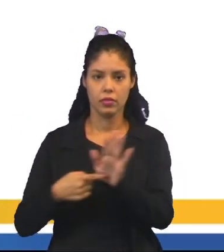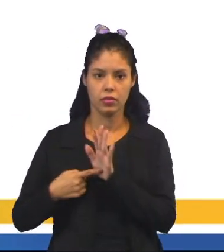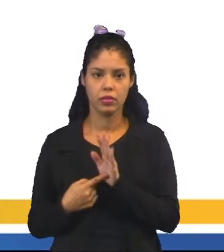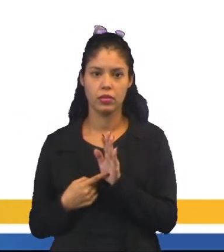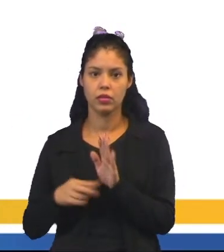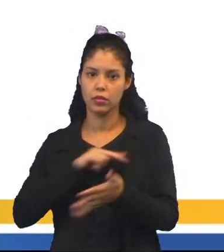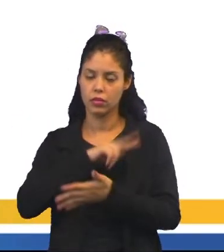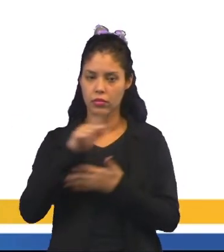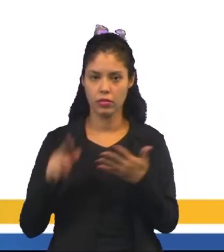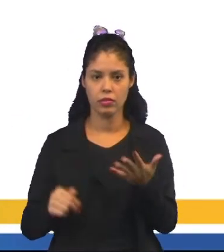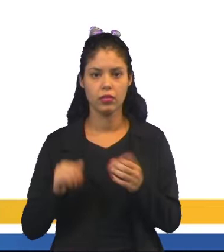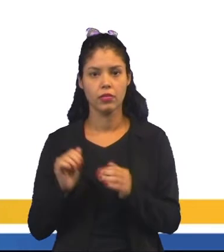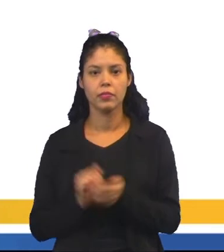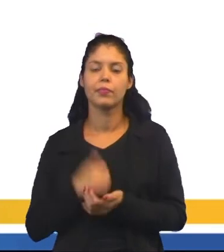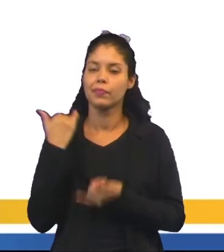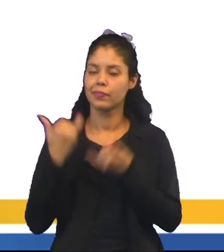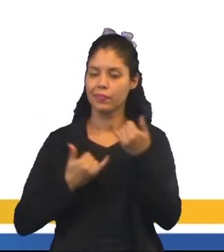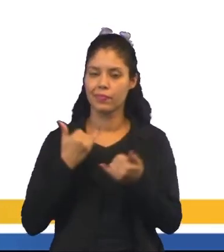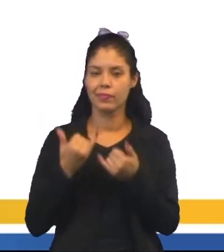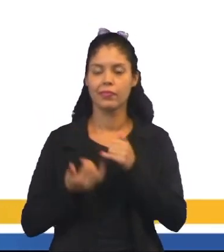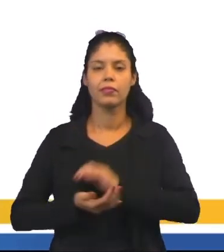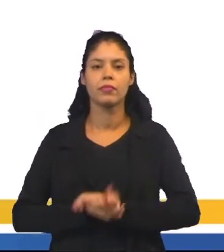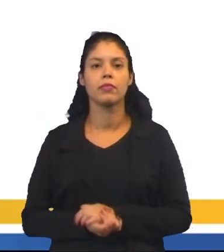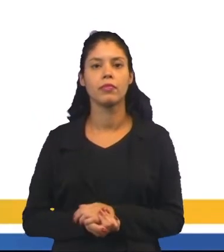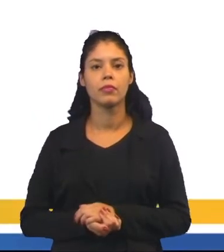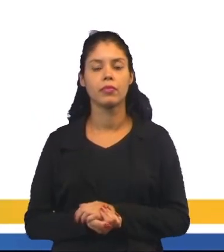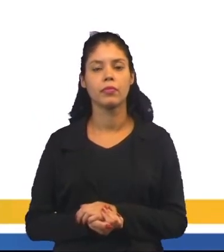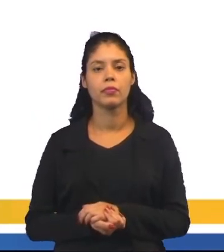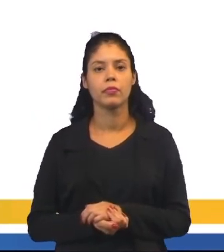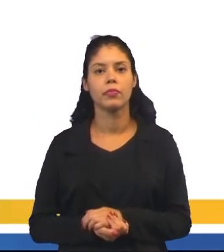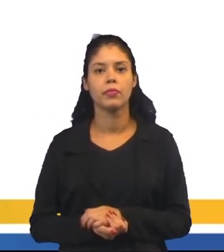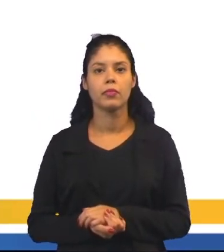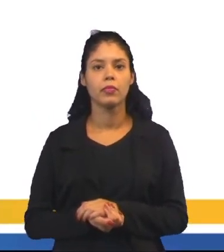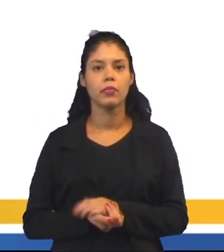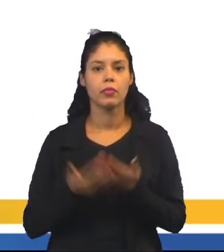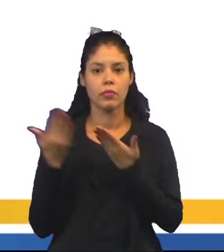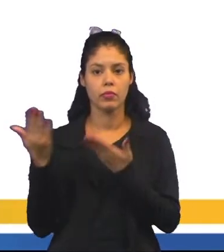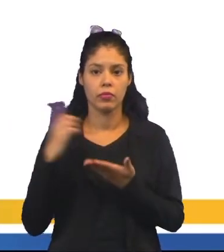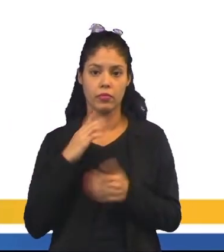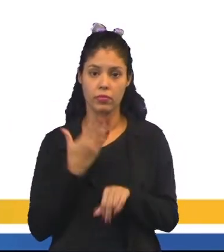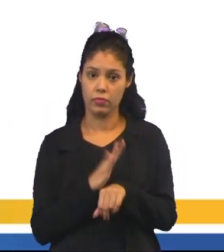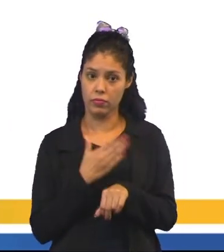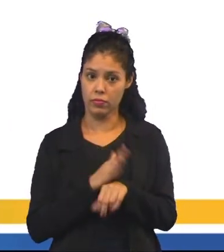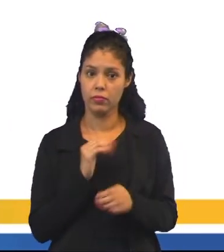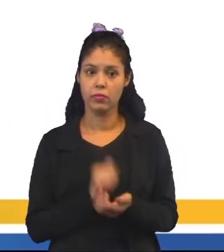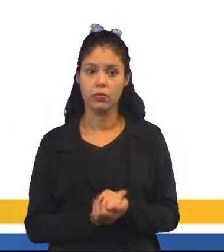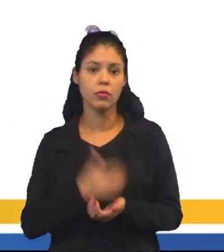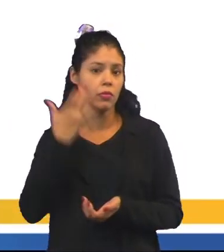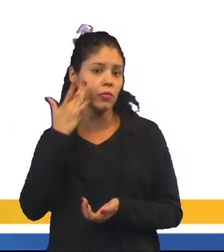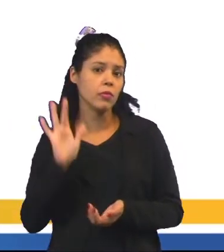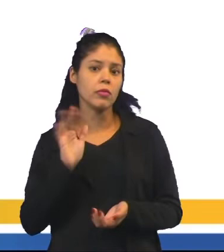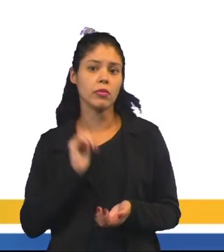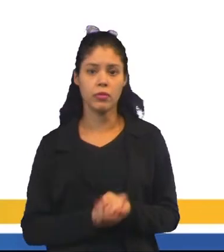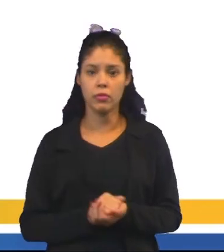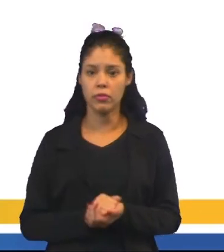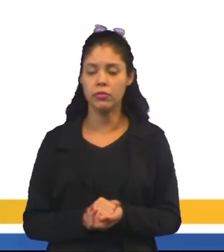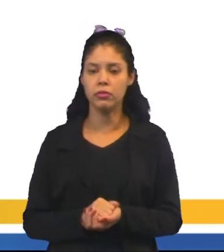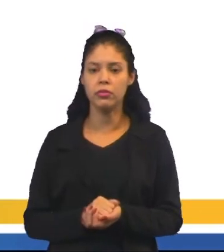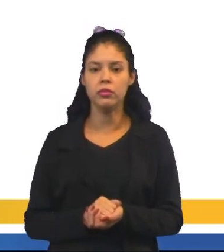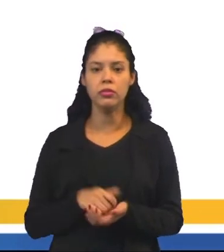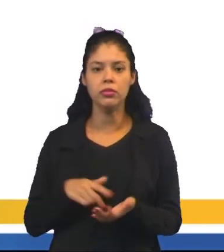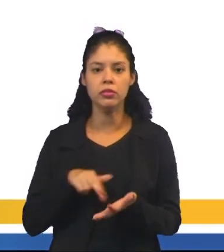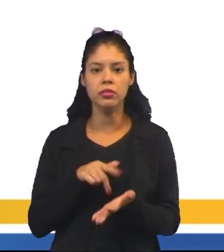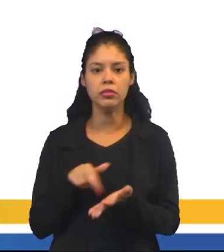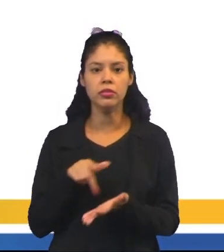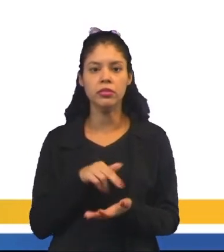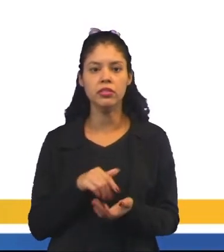se apresentam como uma forma de diversão. Aqui vocês estão vendo o pessoal está praticando? Eu não sei, mas essa meninazinha andando